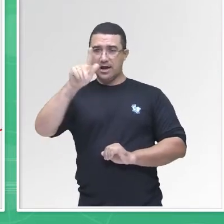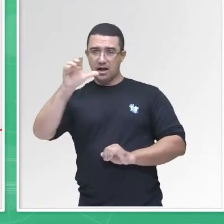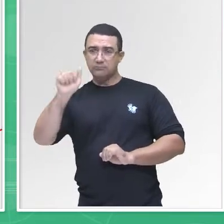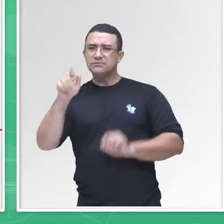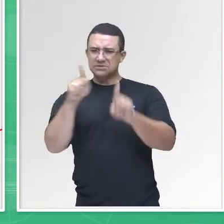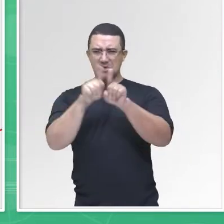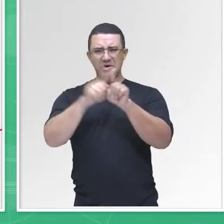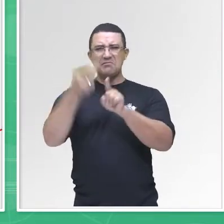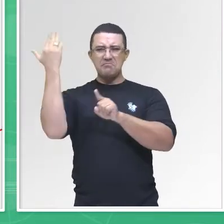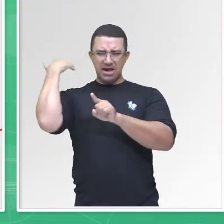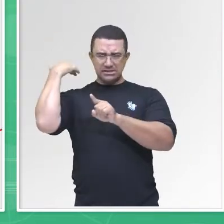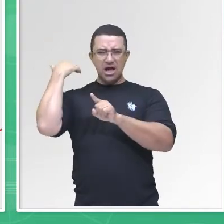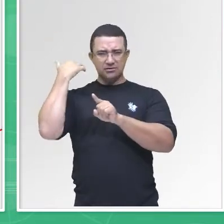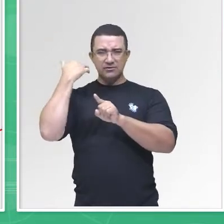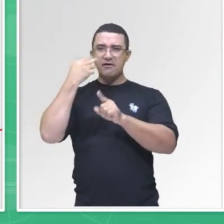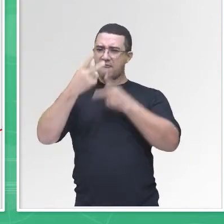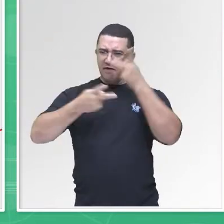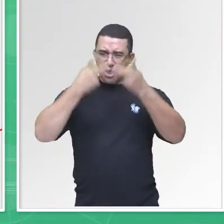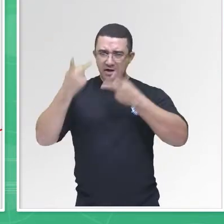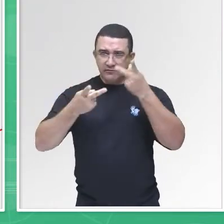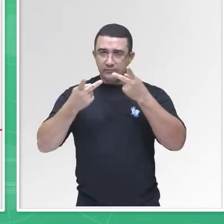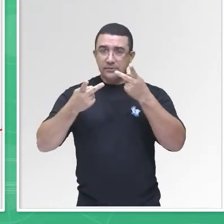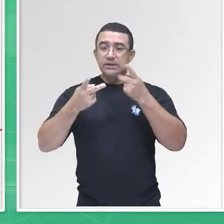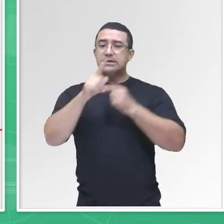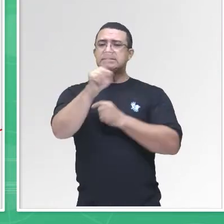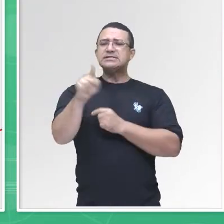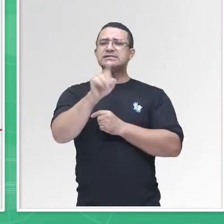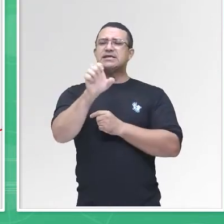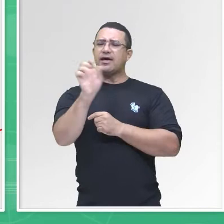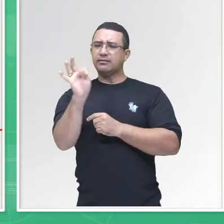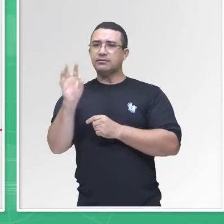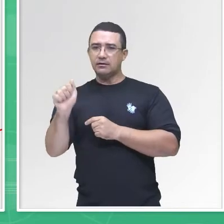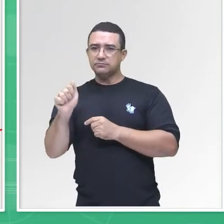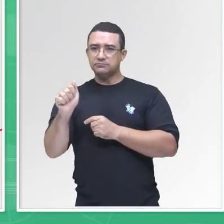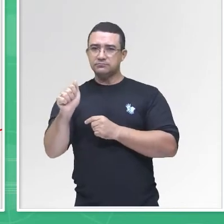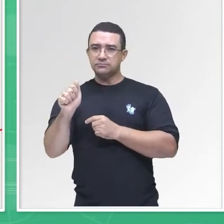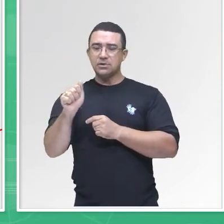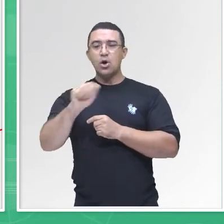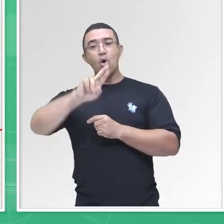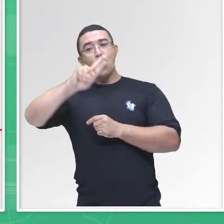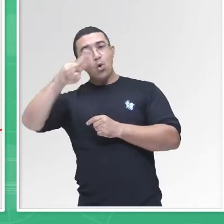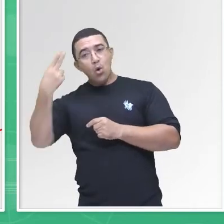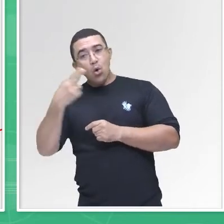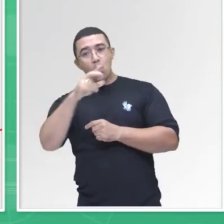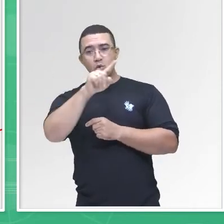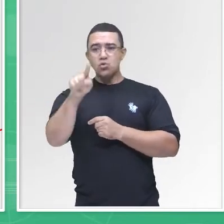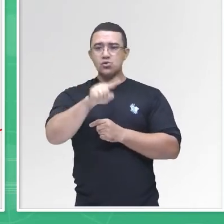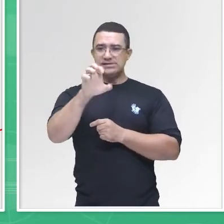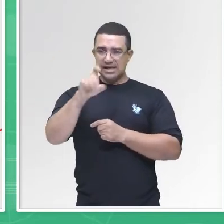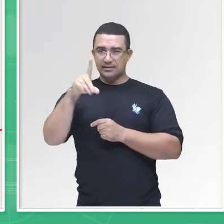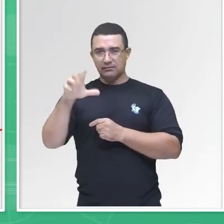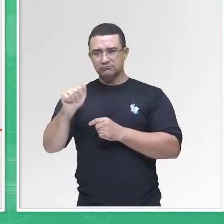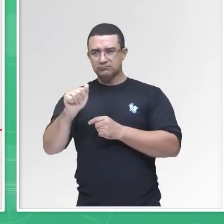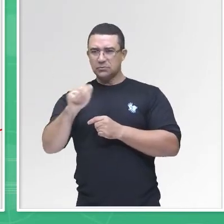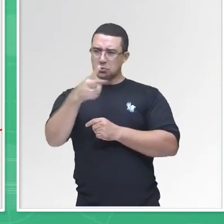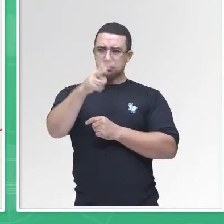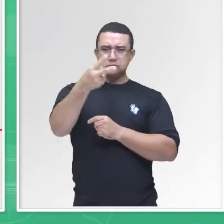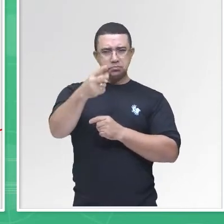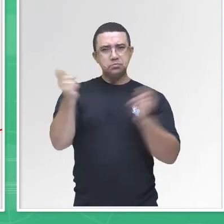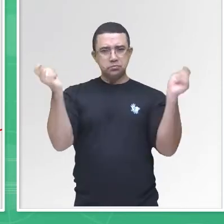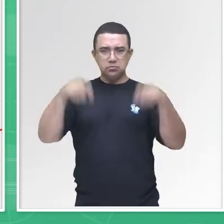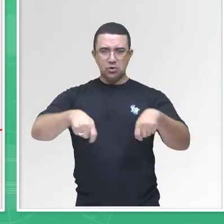ok? E la seta, seta ou zeda, com D, tanto faz. Ok, pessoal?